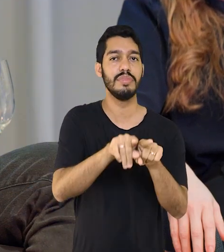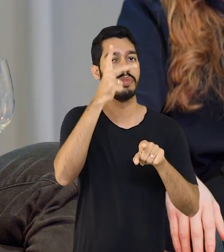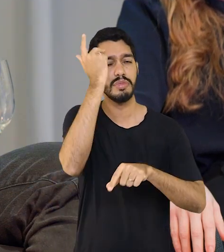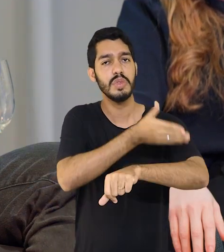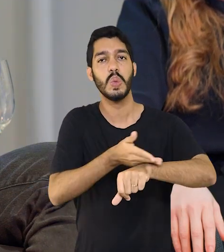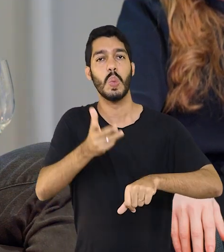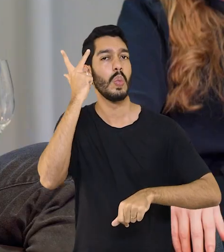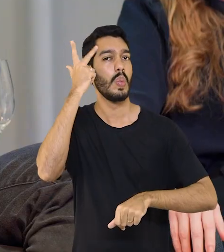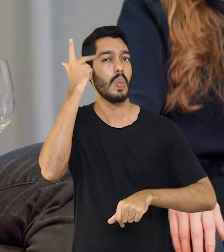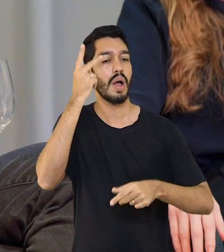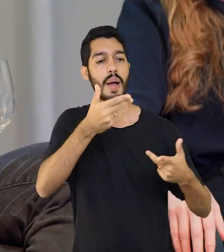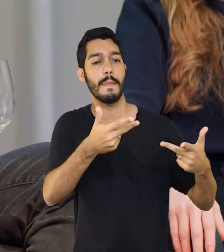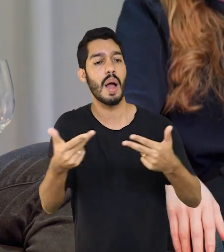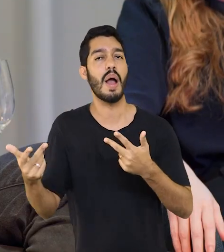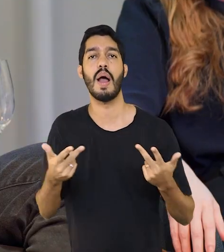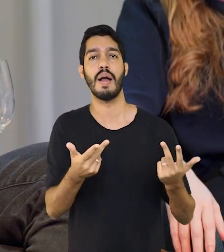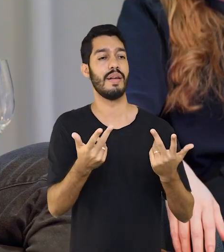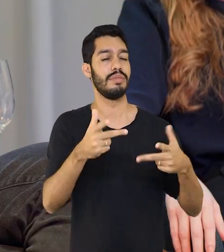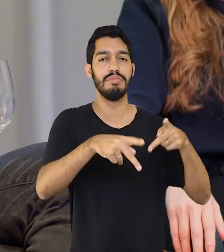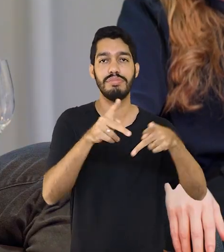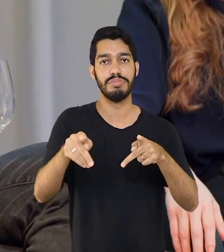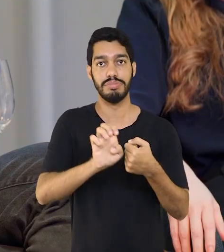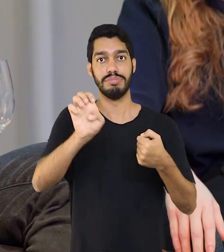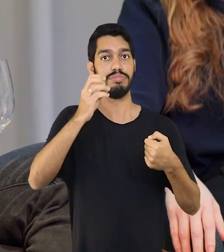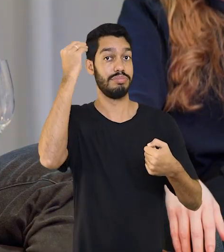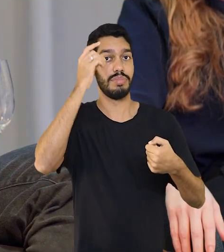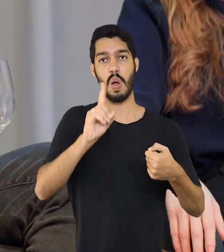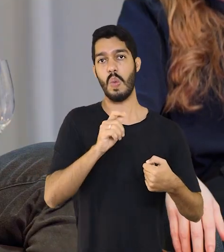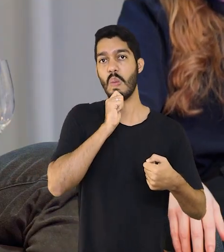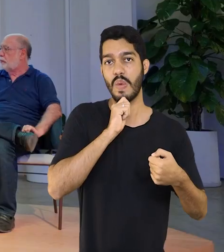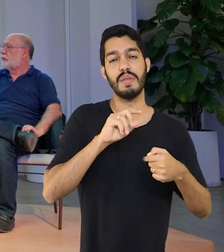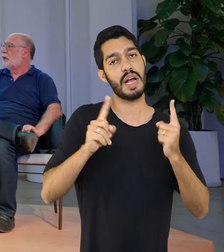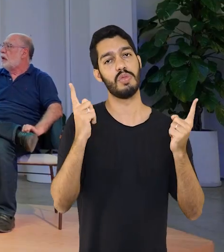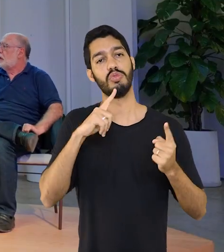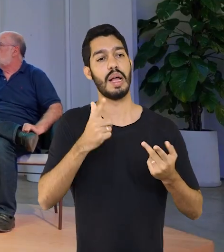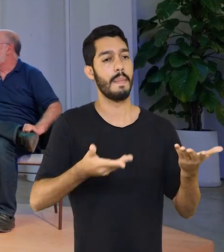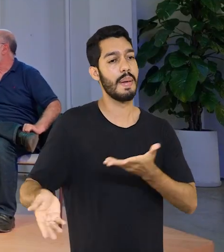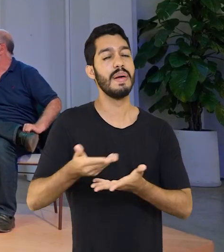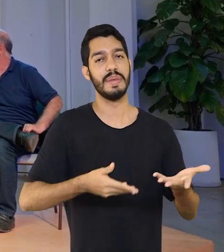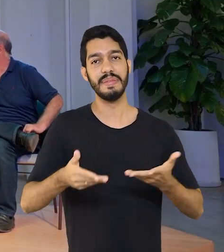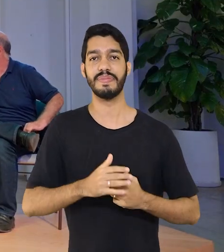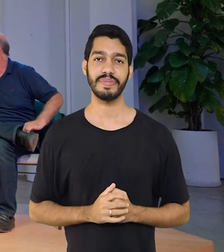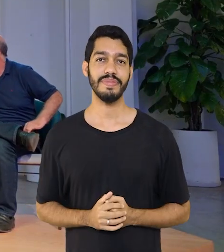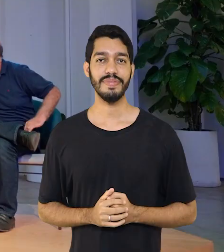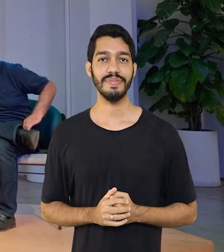debate, essa discussão para o dia a dia da população que também não é tão especializada no assunto.